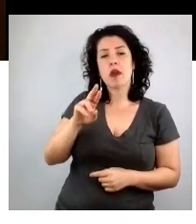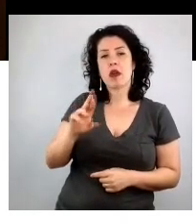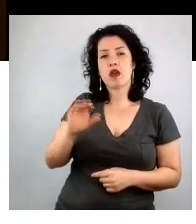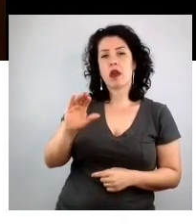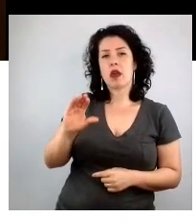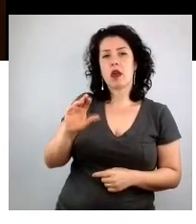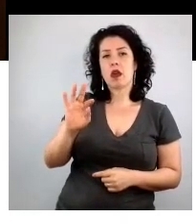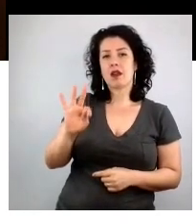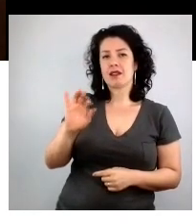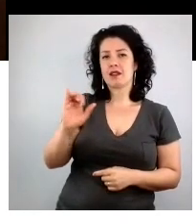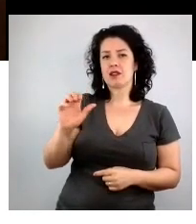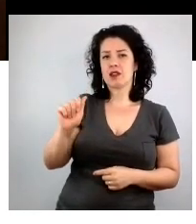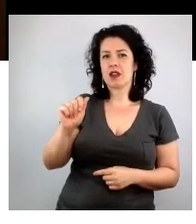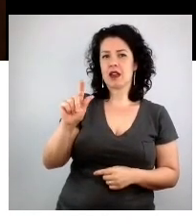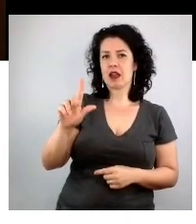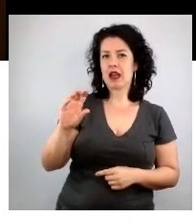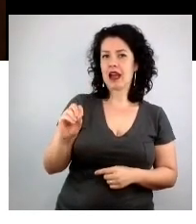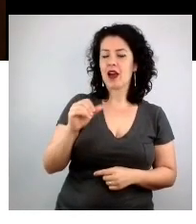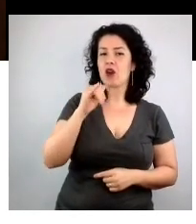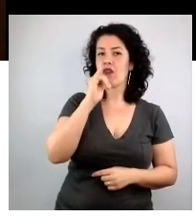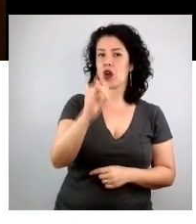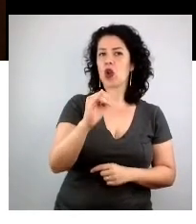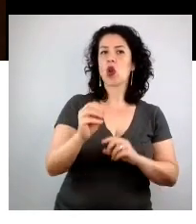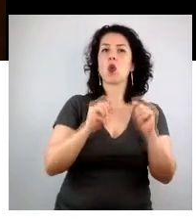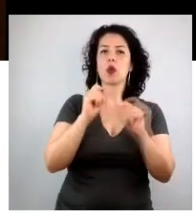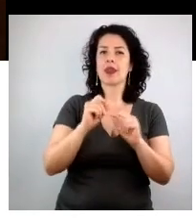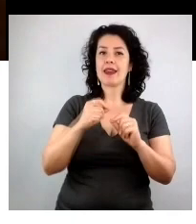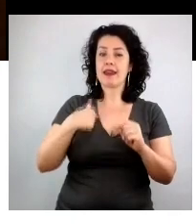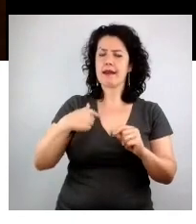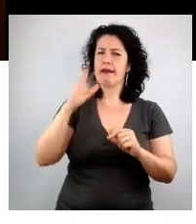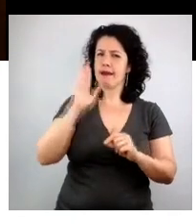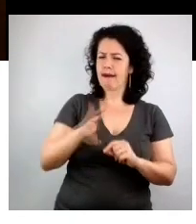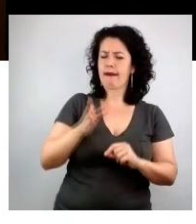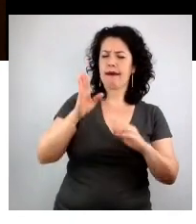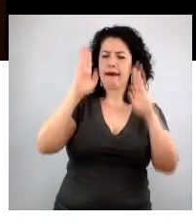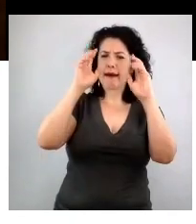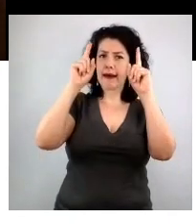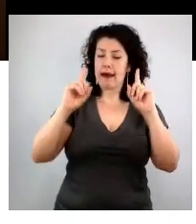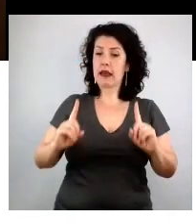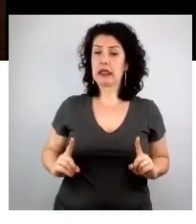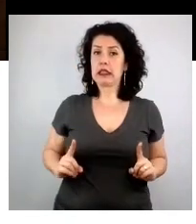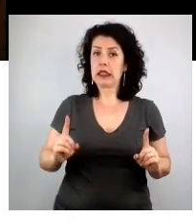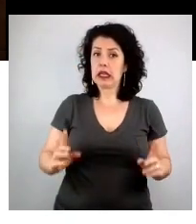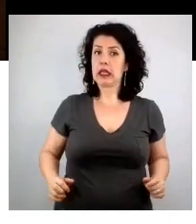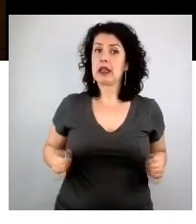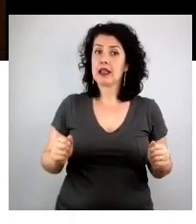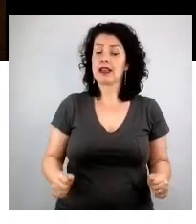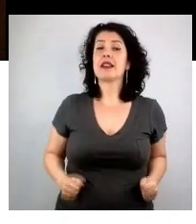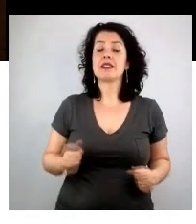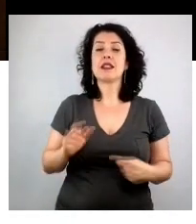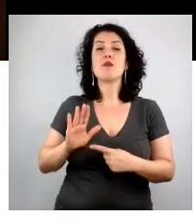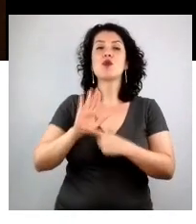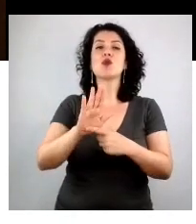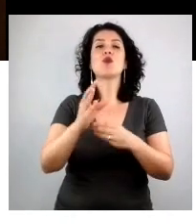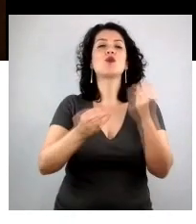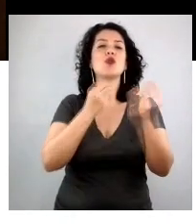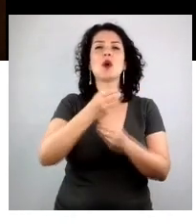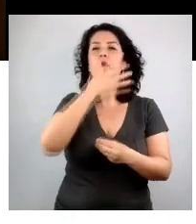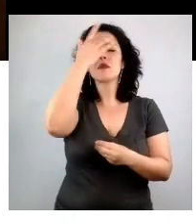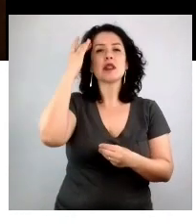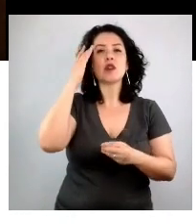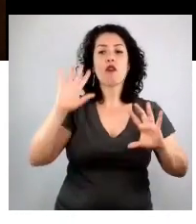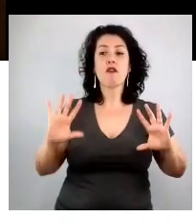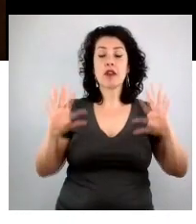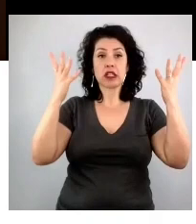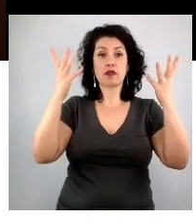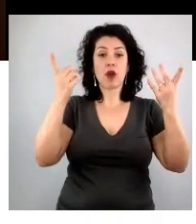Ele é cadeirante e ele trouxe essa visão do usuário para dentro dos festivais de música. E a pergunta que ele fez num dia